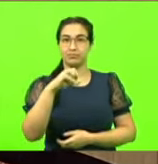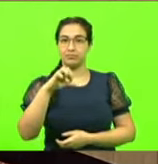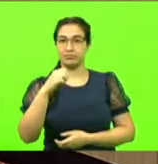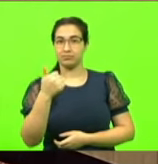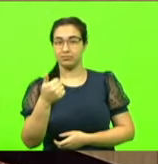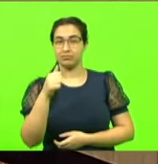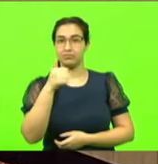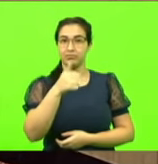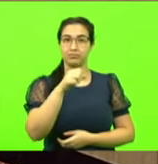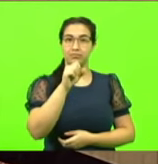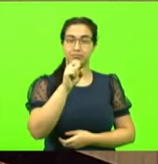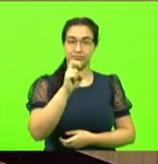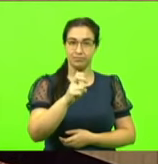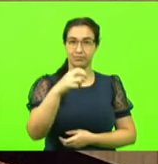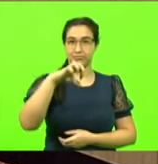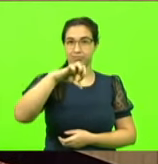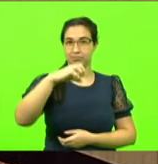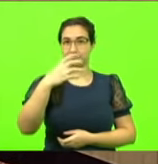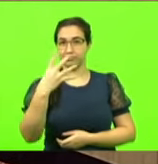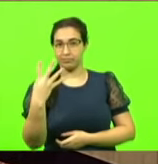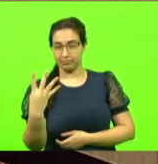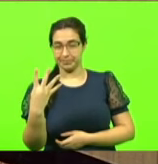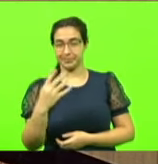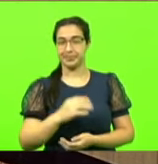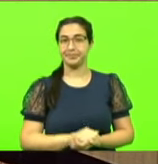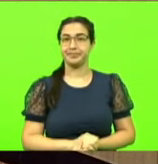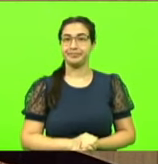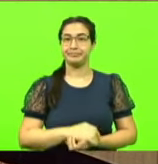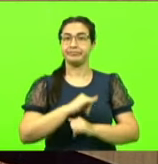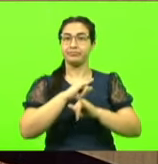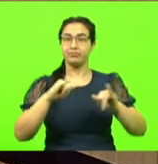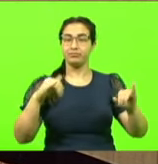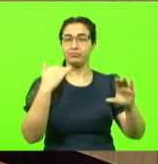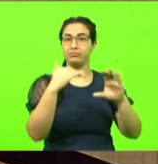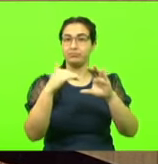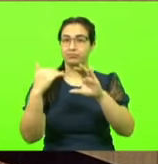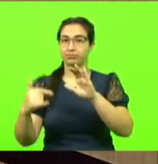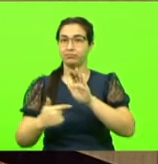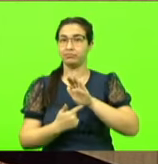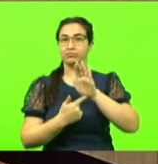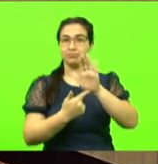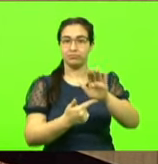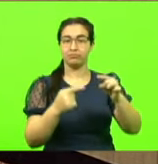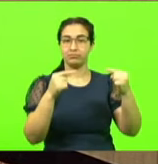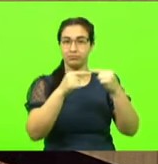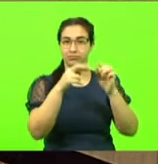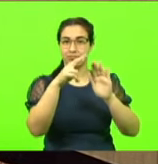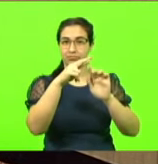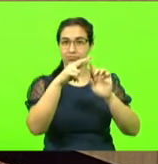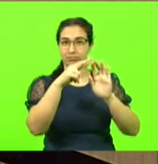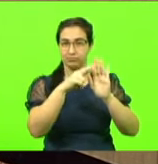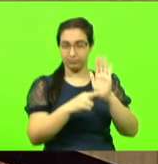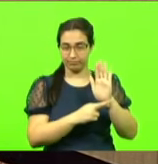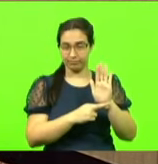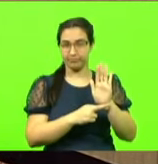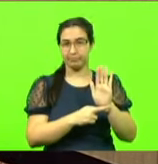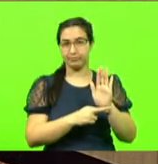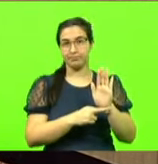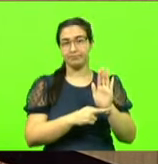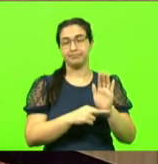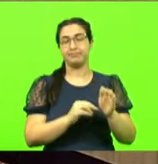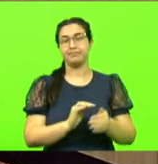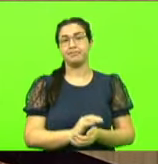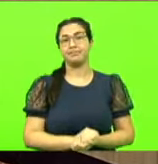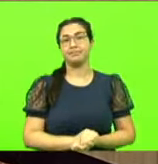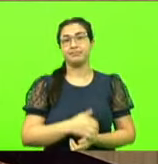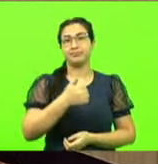e 1594. Esta presidência comunica que encaminhará aos destinatários, conforme determina o regimento interno, as seguintes indicações.